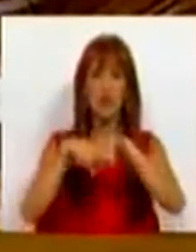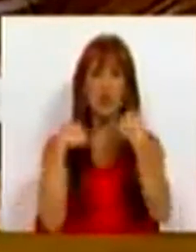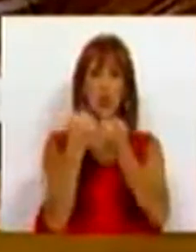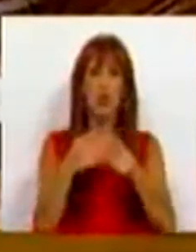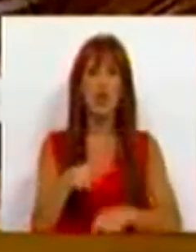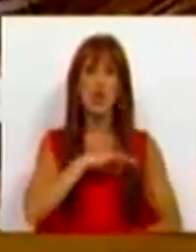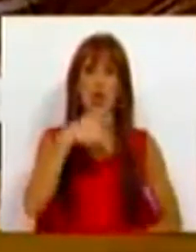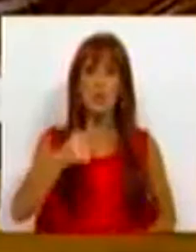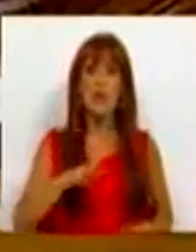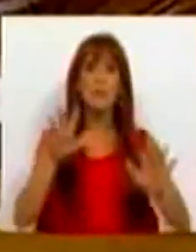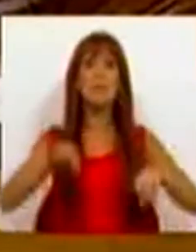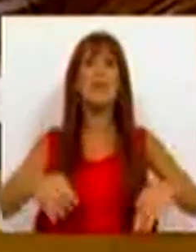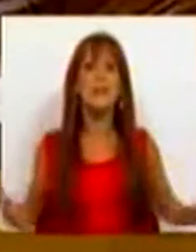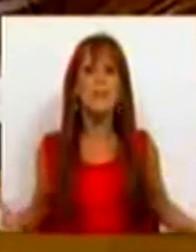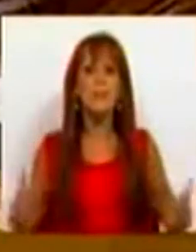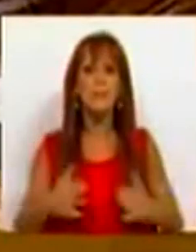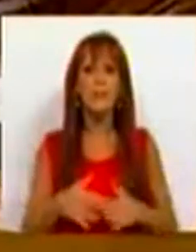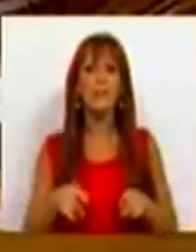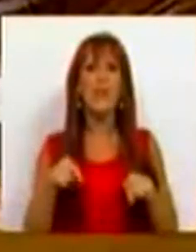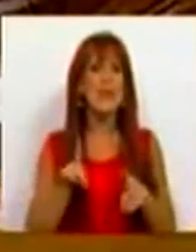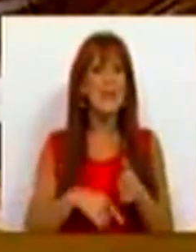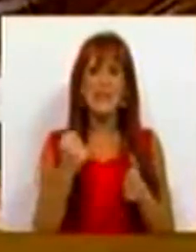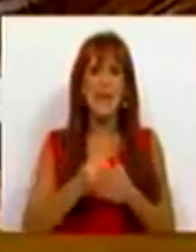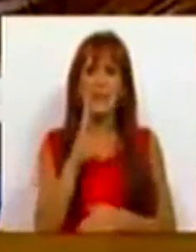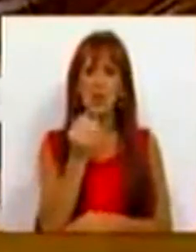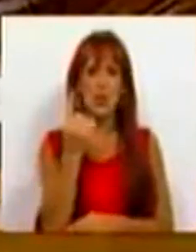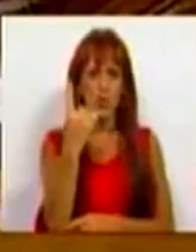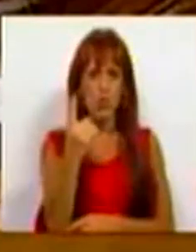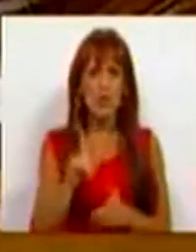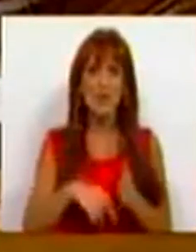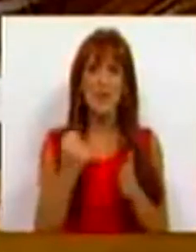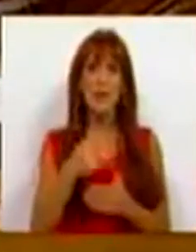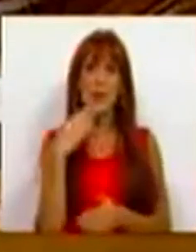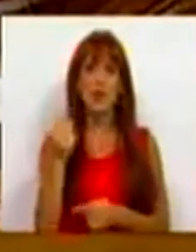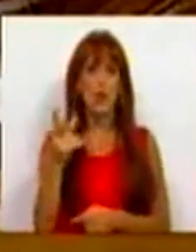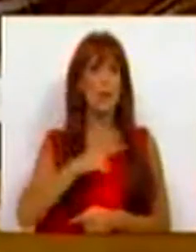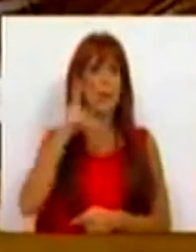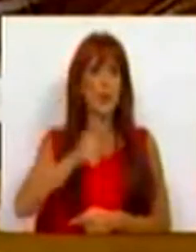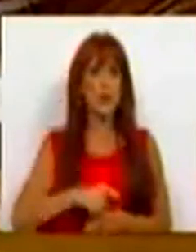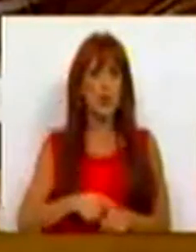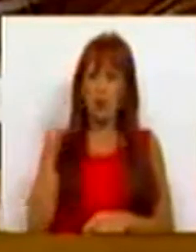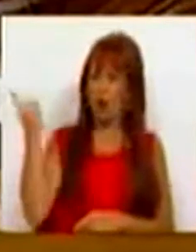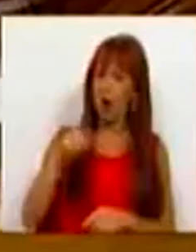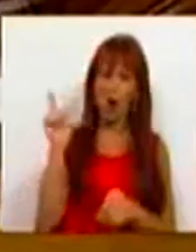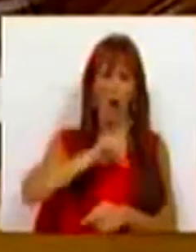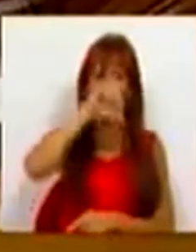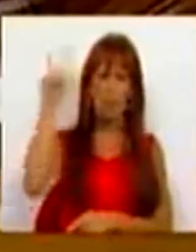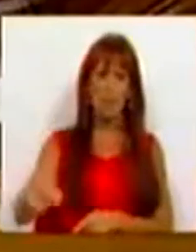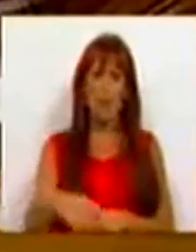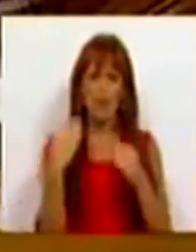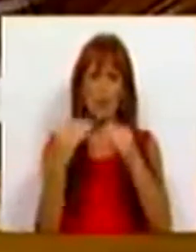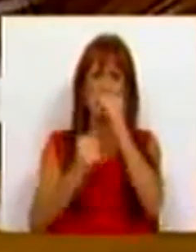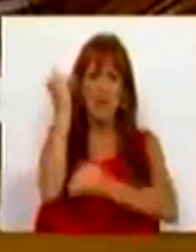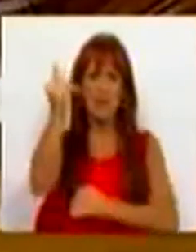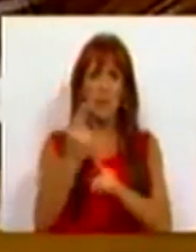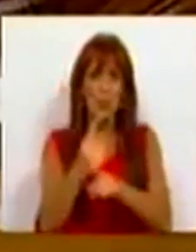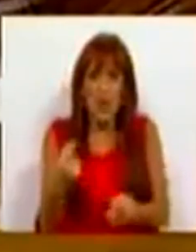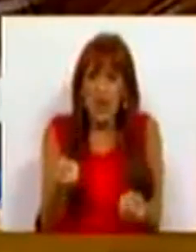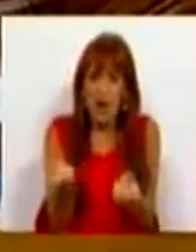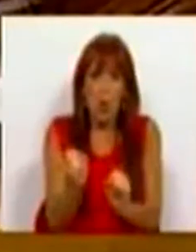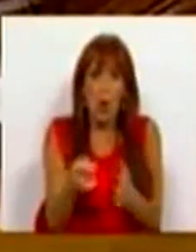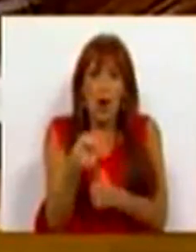Presidente, para lhe dizer o seguinte, Sr. Presidente. O esforço do país para a qualificação das novas gerações e